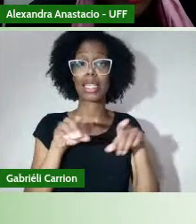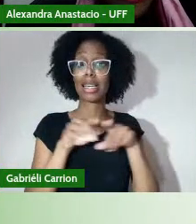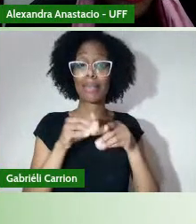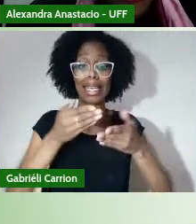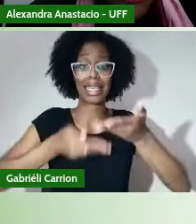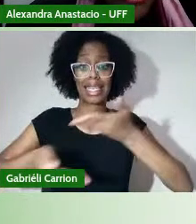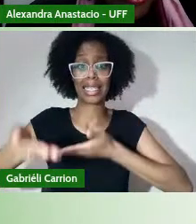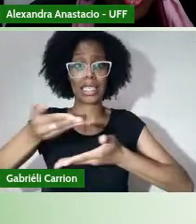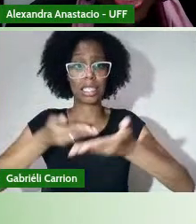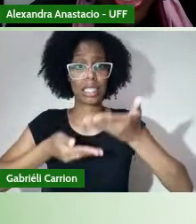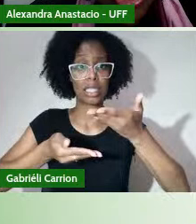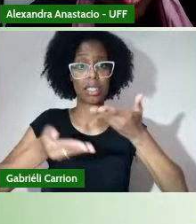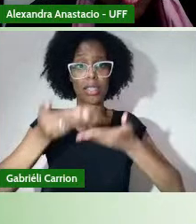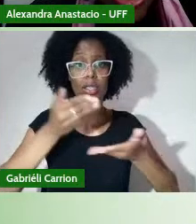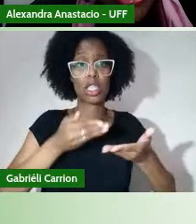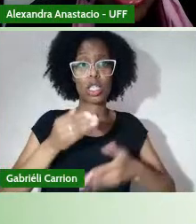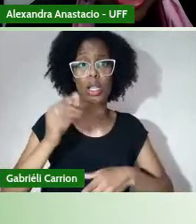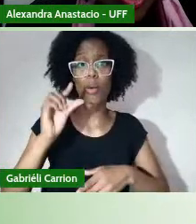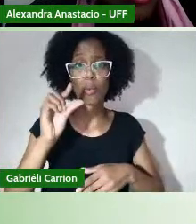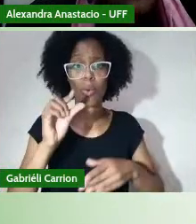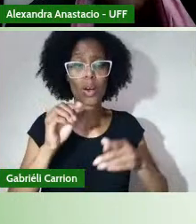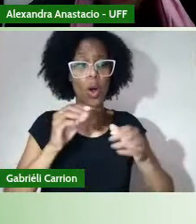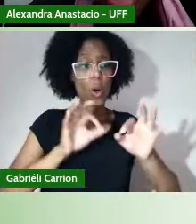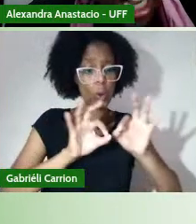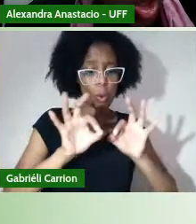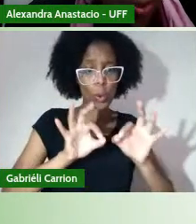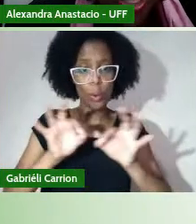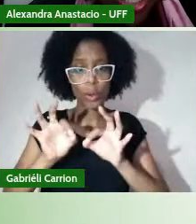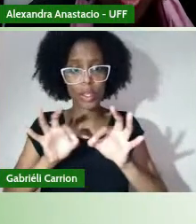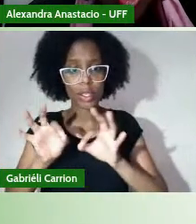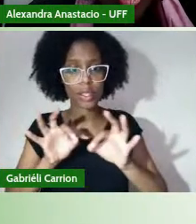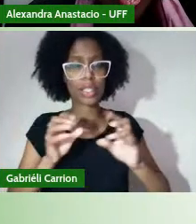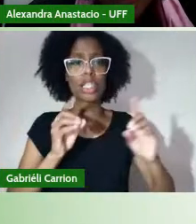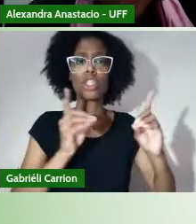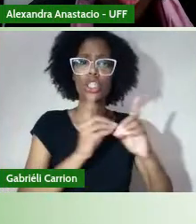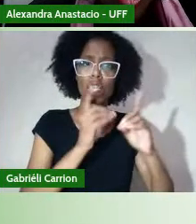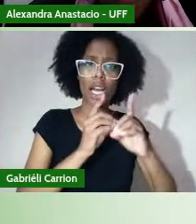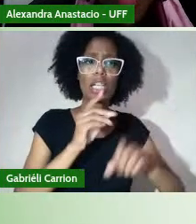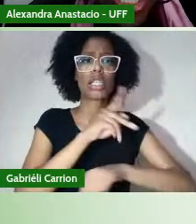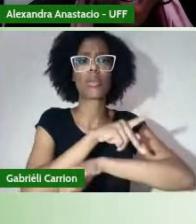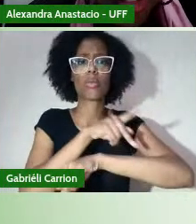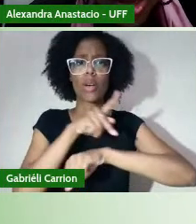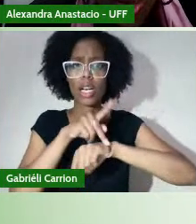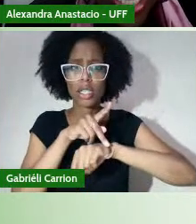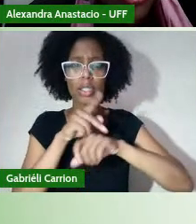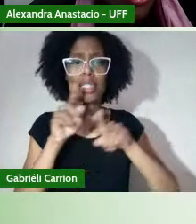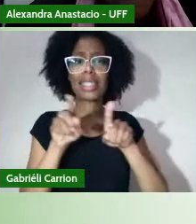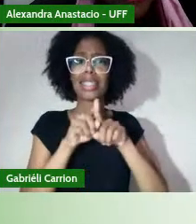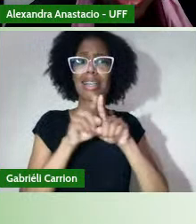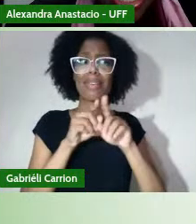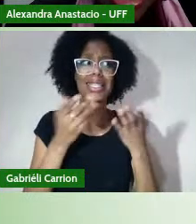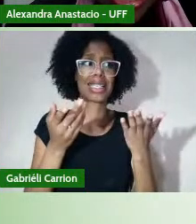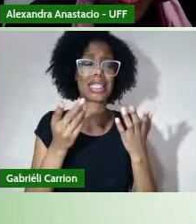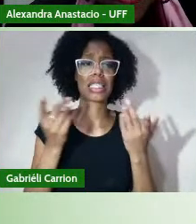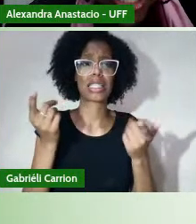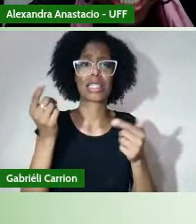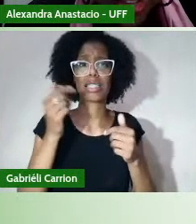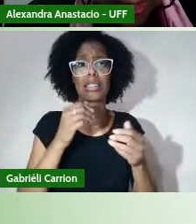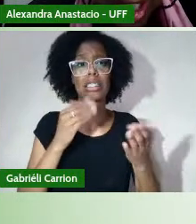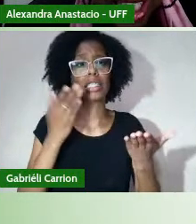com estudantes entre si, docentes, organização didático-pedagógica, a baixa frequência,